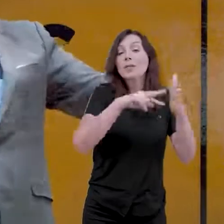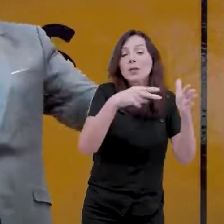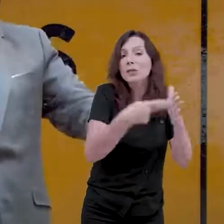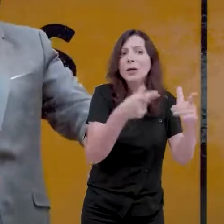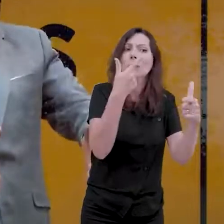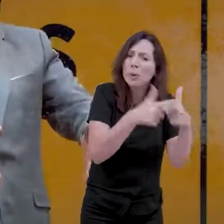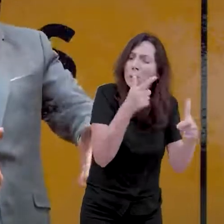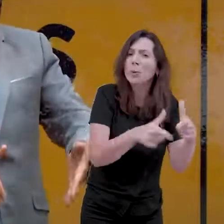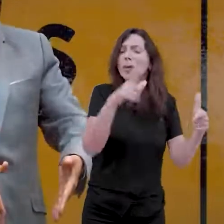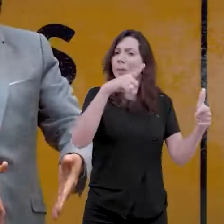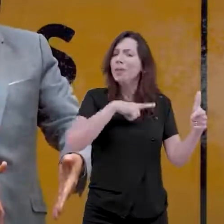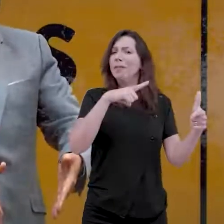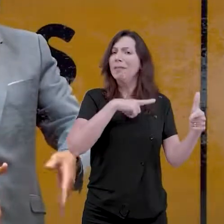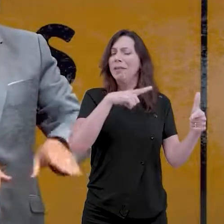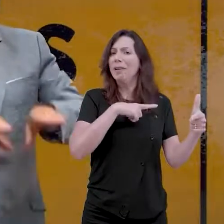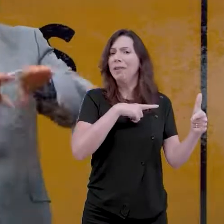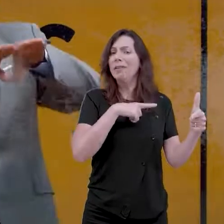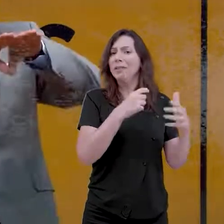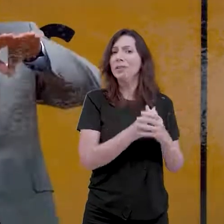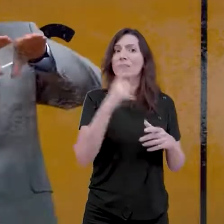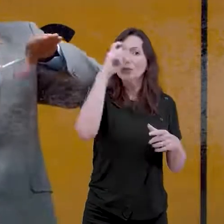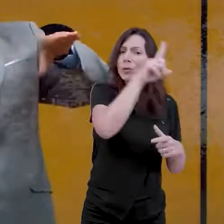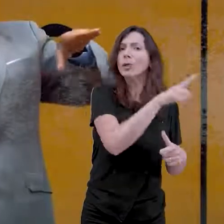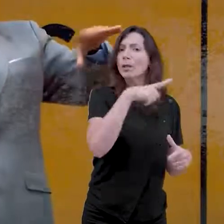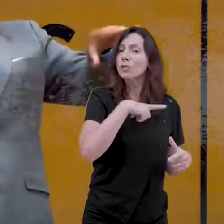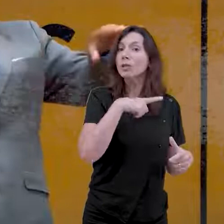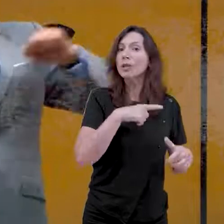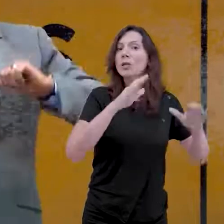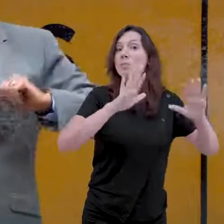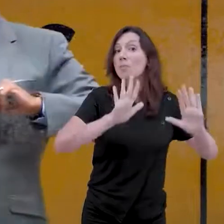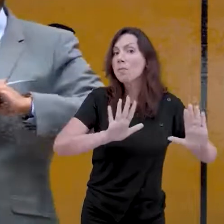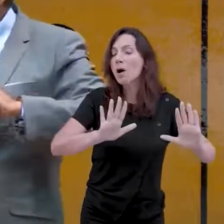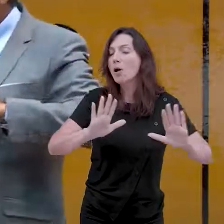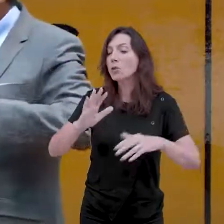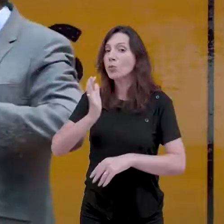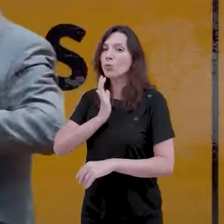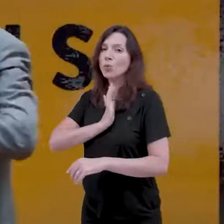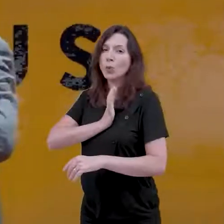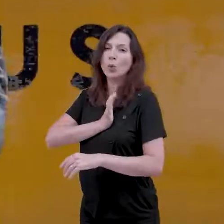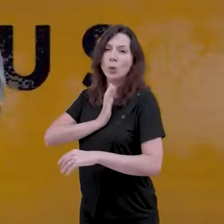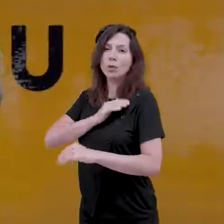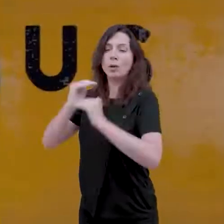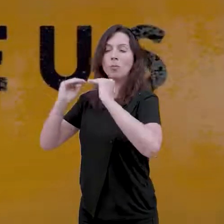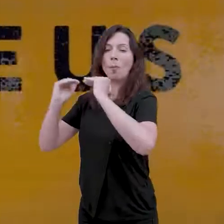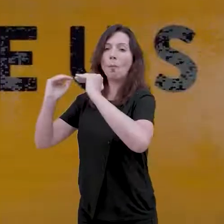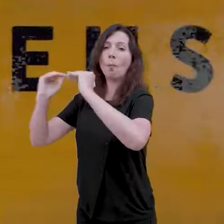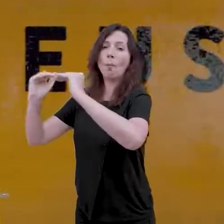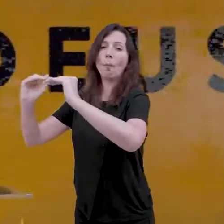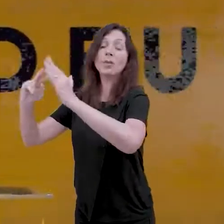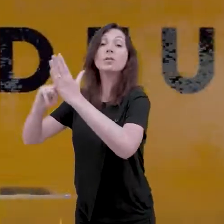A circunstância é vale. O sentimento é plano. Meus